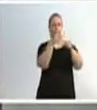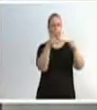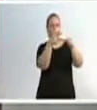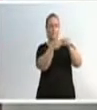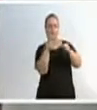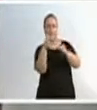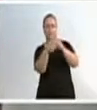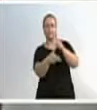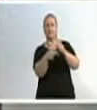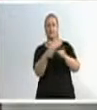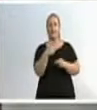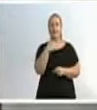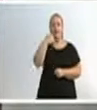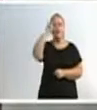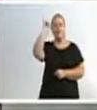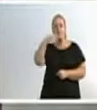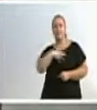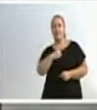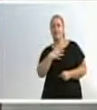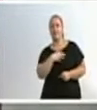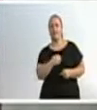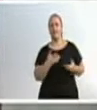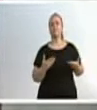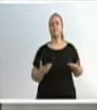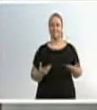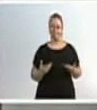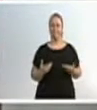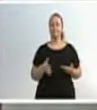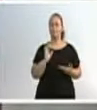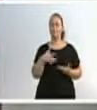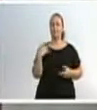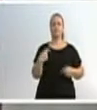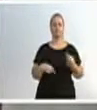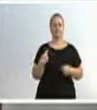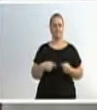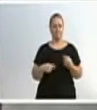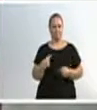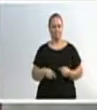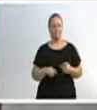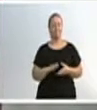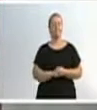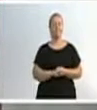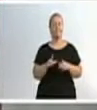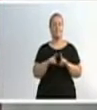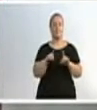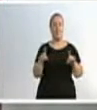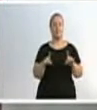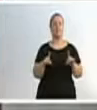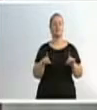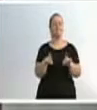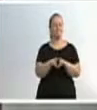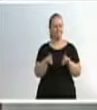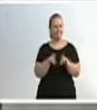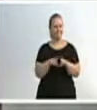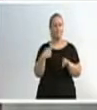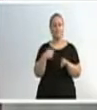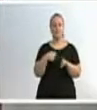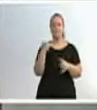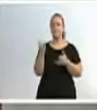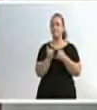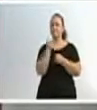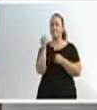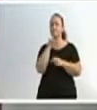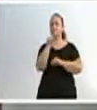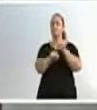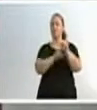discutimos a comercialização dos animais, discutimos a questão da redução. Agora vejo que, sobretudo, nós precisamos discutir os assuntos, é o nosso